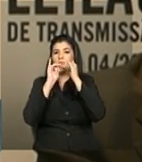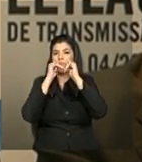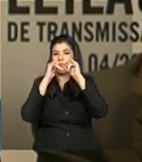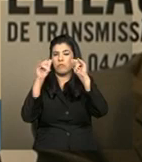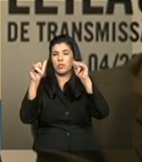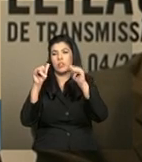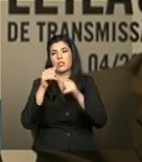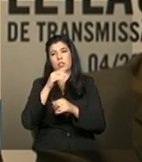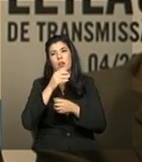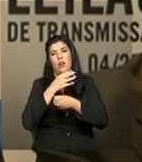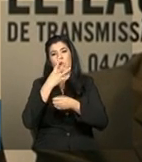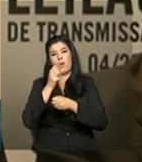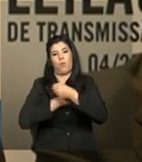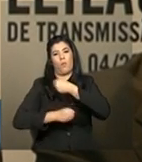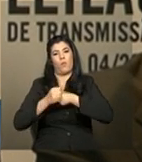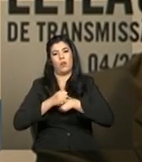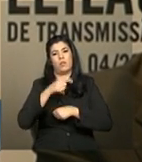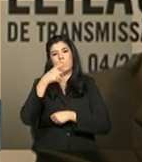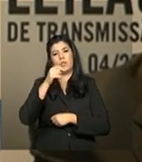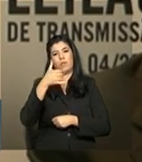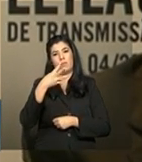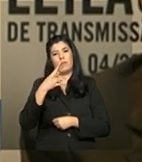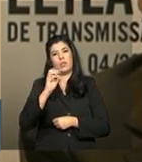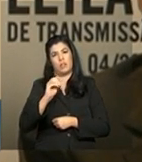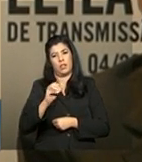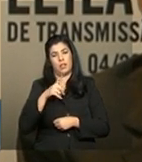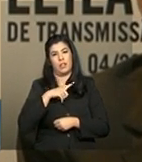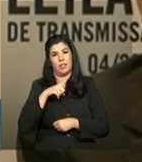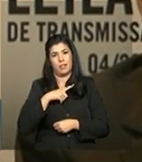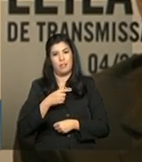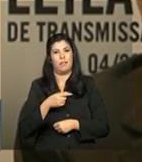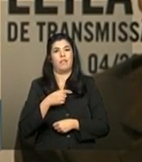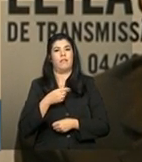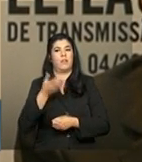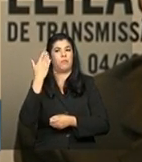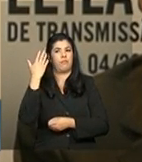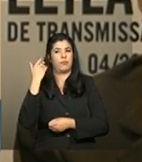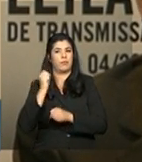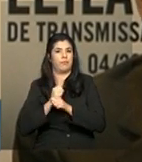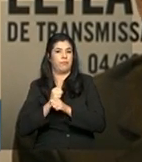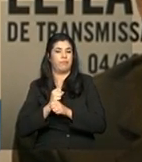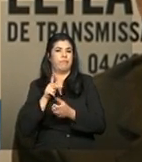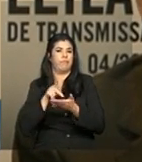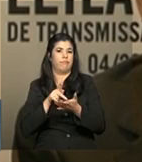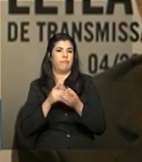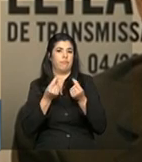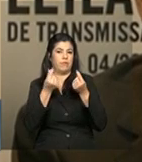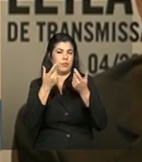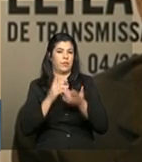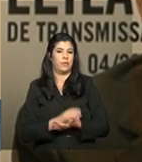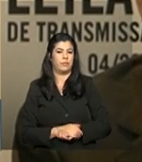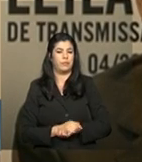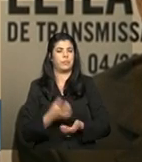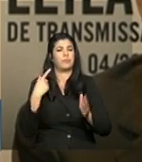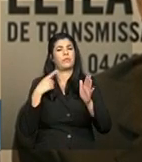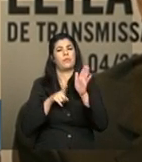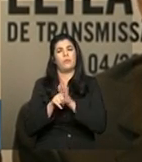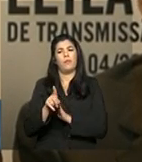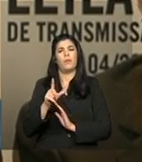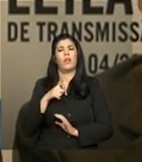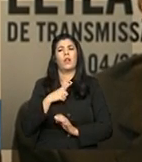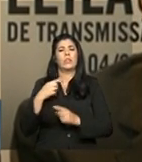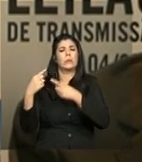há 4 anos atrás. Só uma segunda pergunta. Você acha que toda essa complexidade e essa discussão